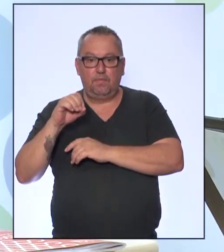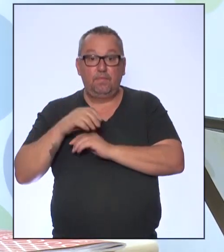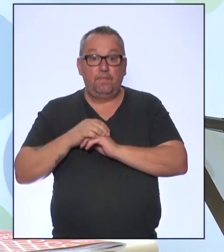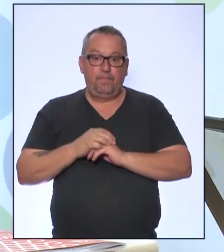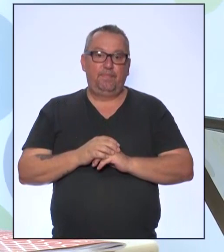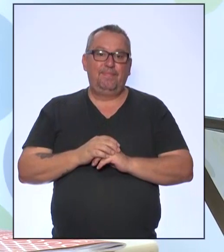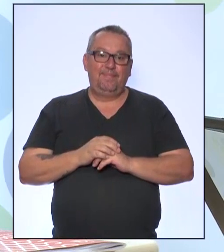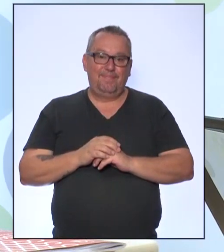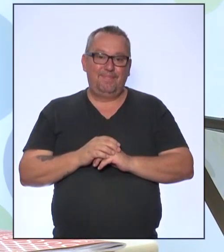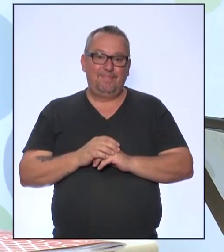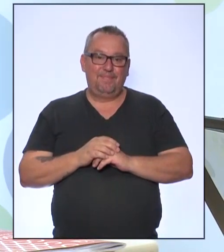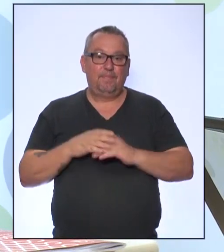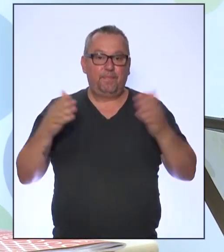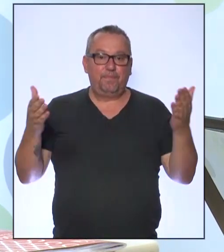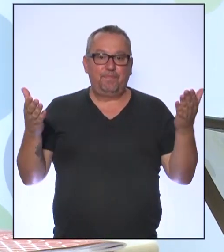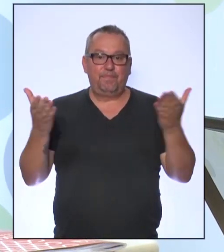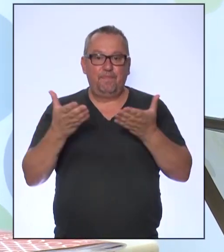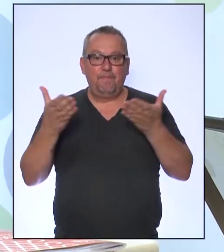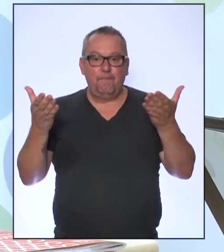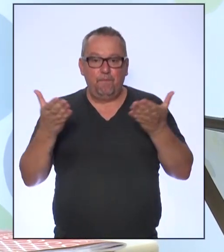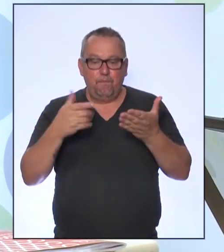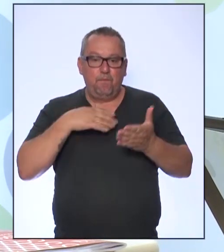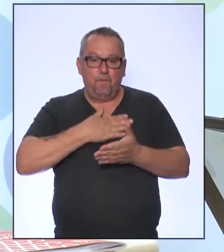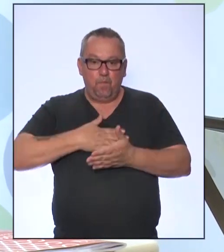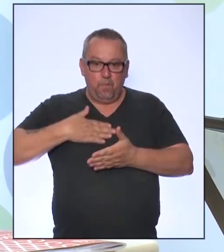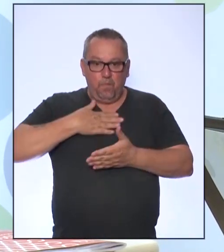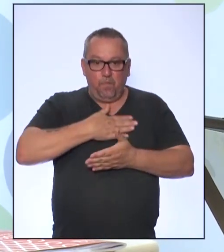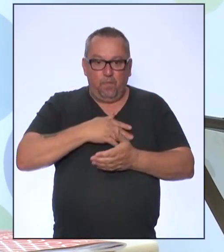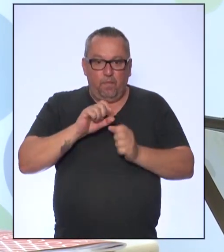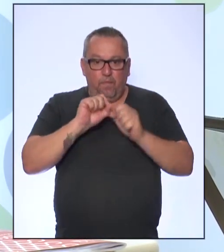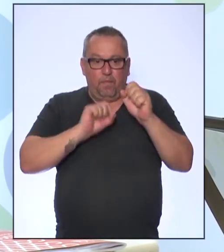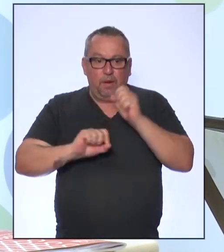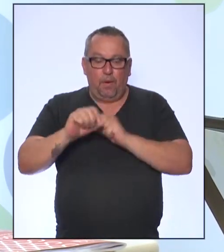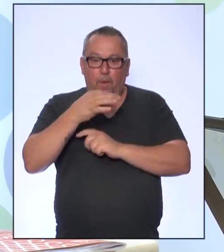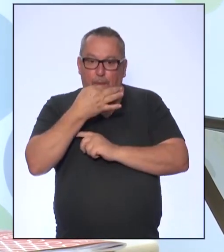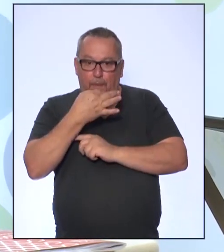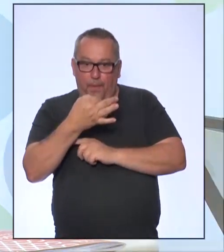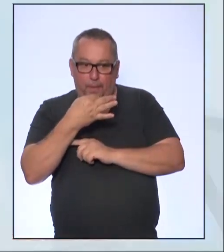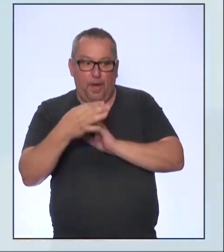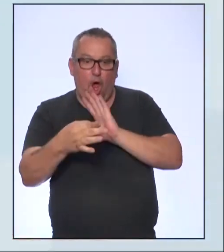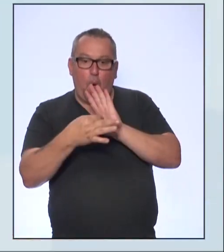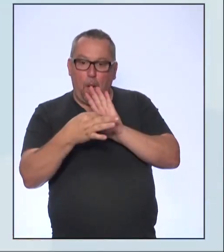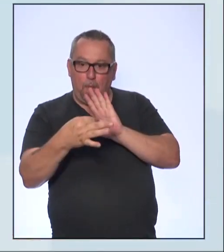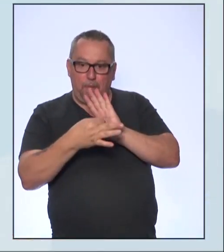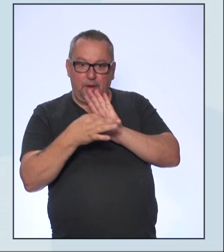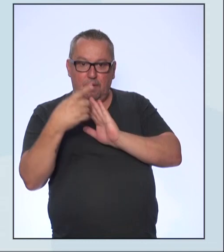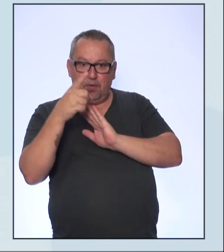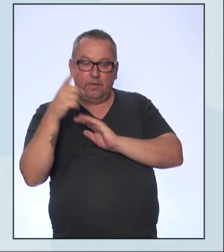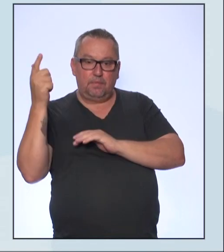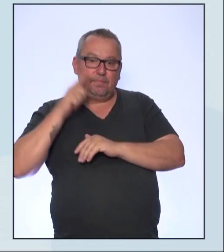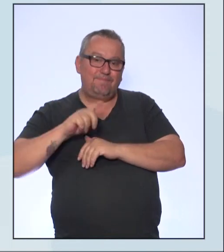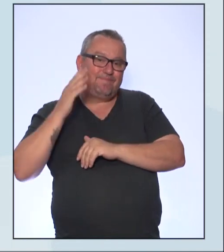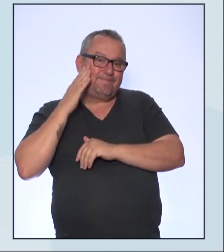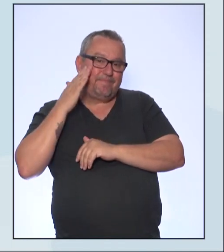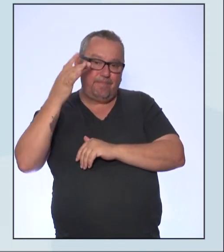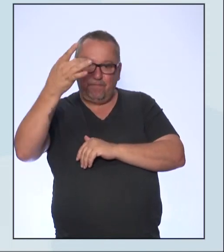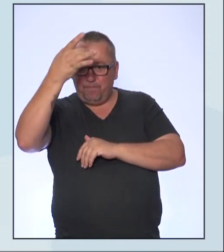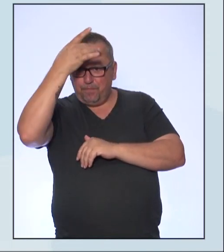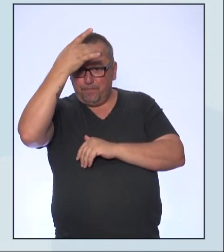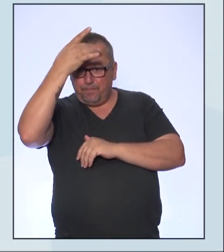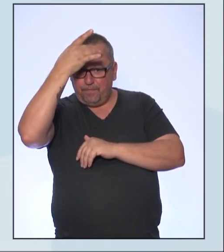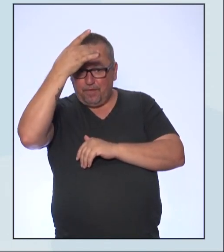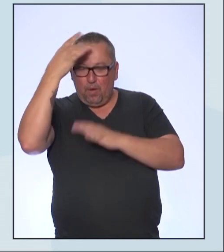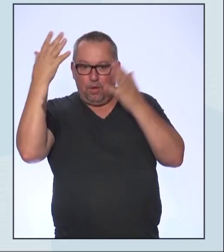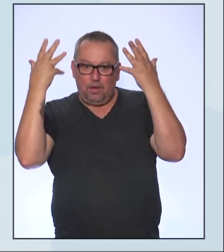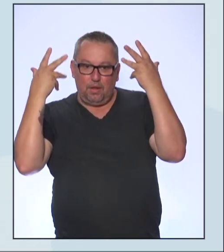Bom, agora eu gostaria que vocês fizessem um comentário sobre o que vocês entenderam sobre a moral da fábula do